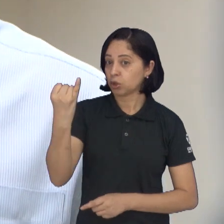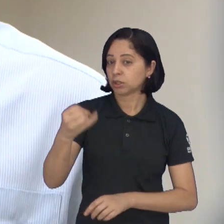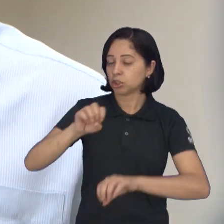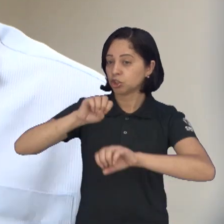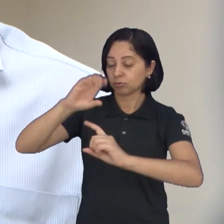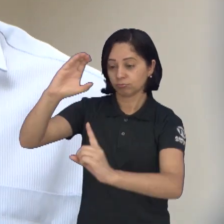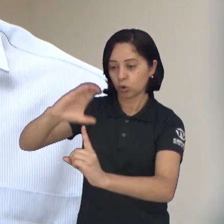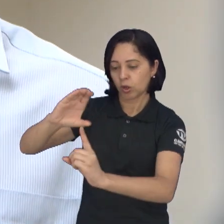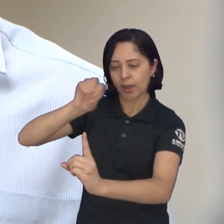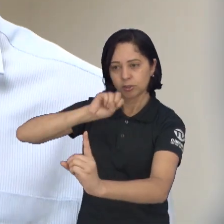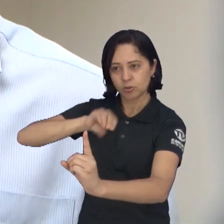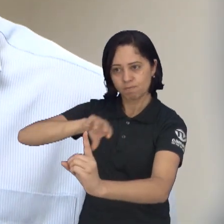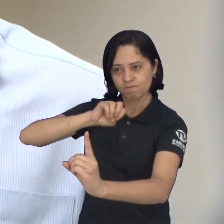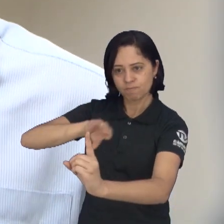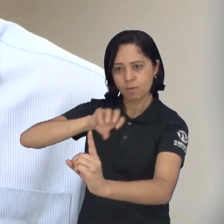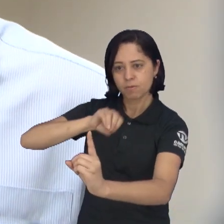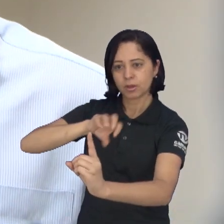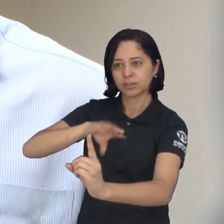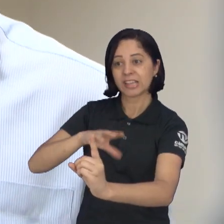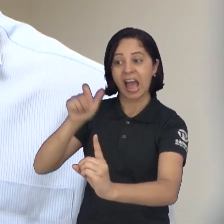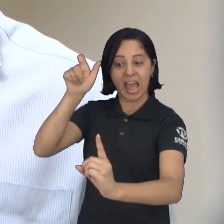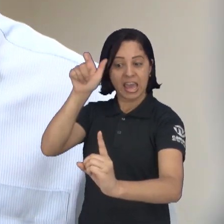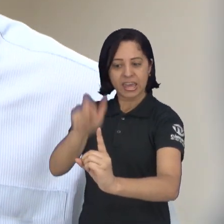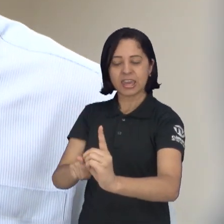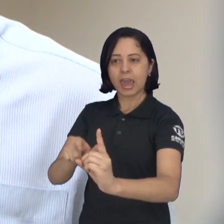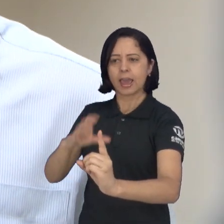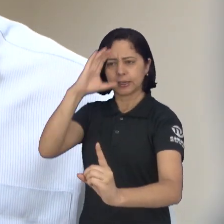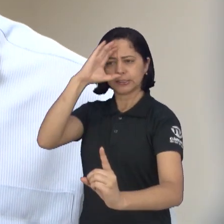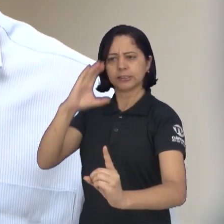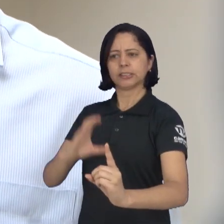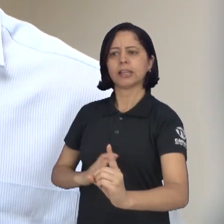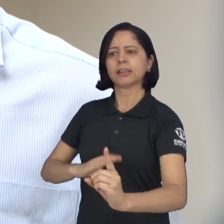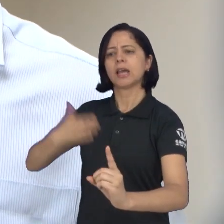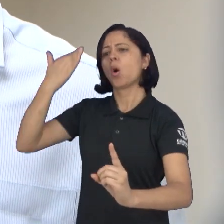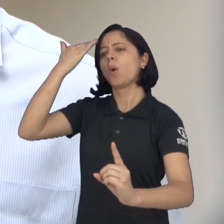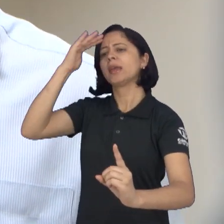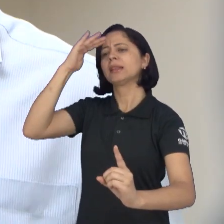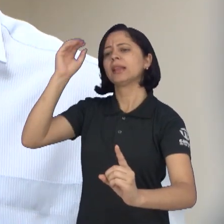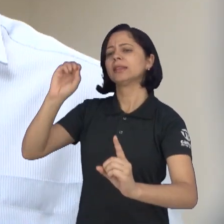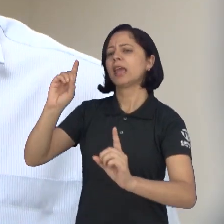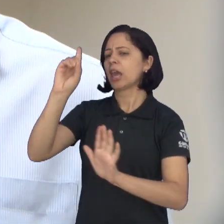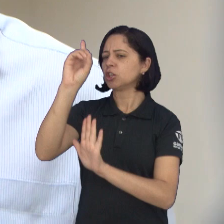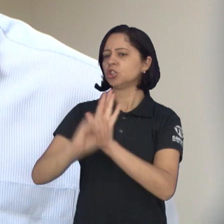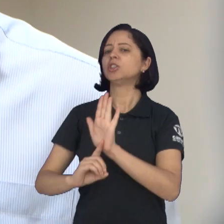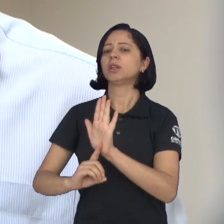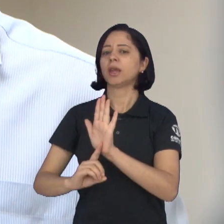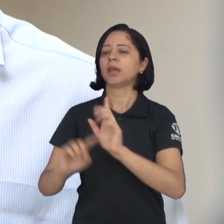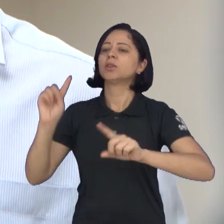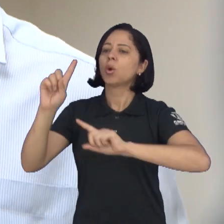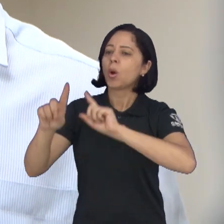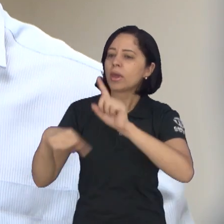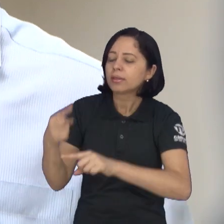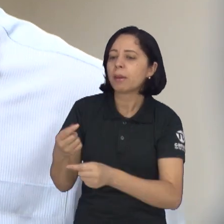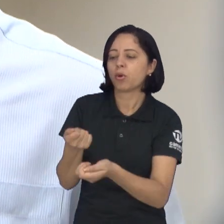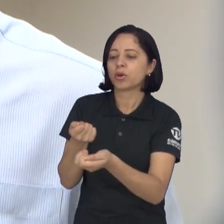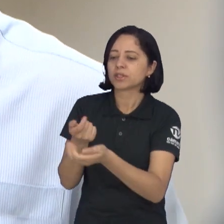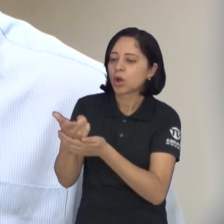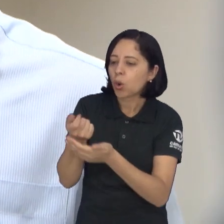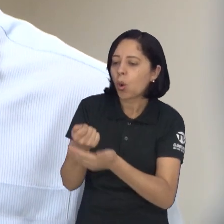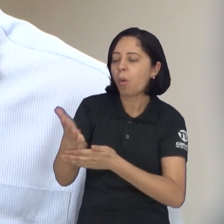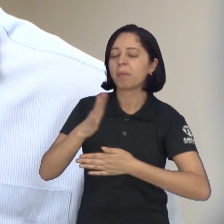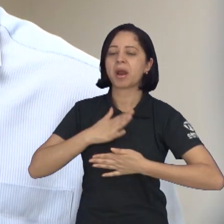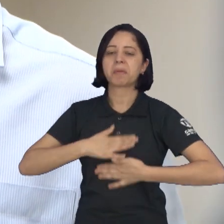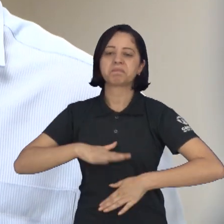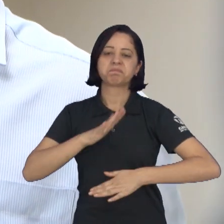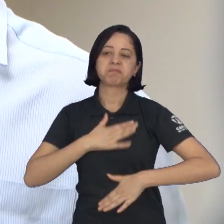Ele exercer depois o poder de cidadania, saber dos seus direitos, para depois ele fazer um consumo tranquilo, né, sem ter